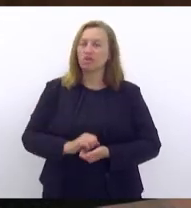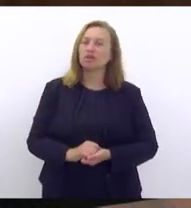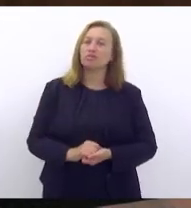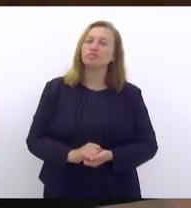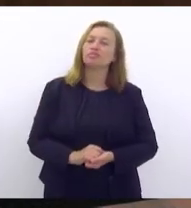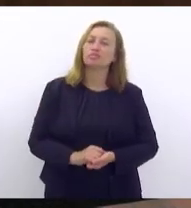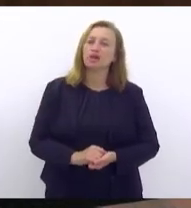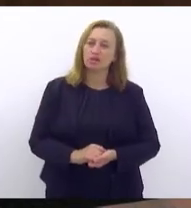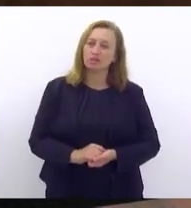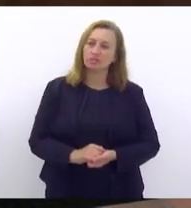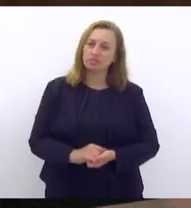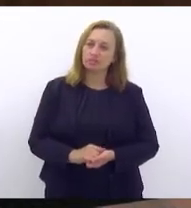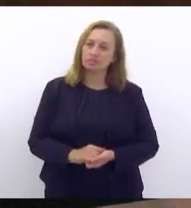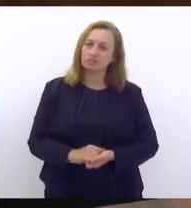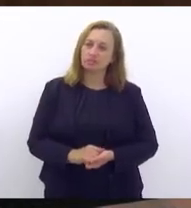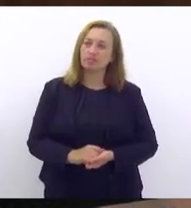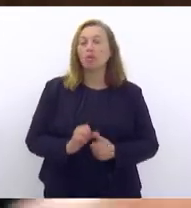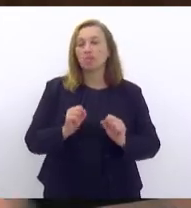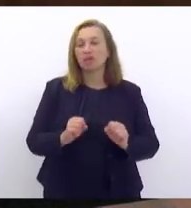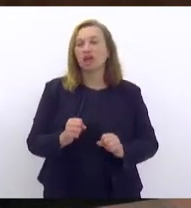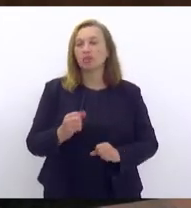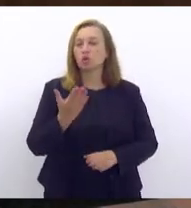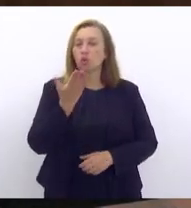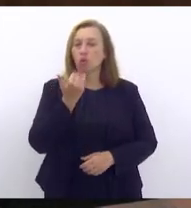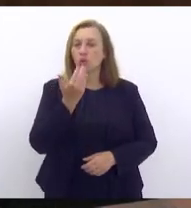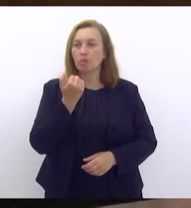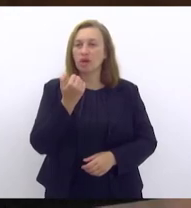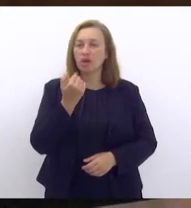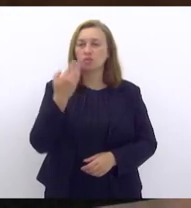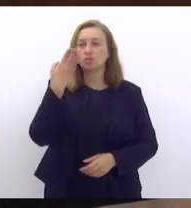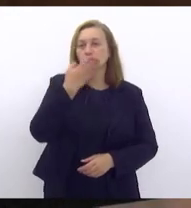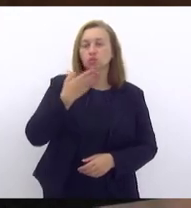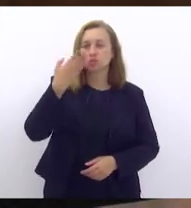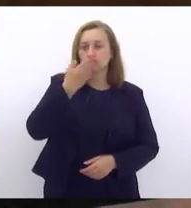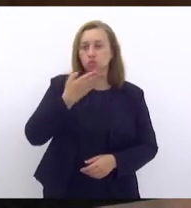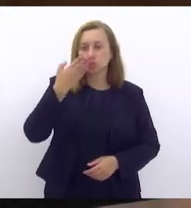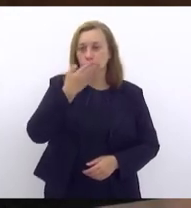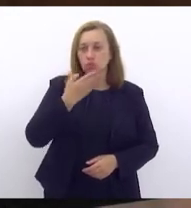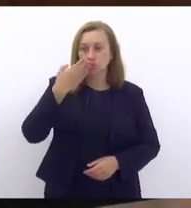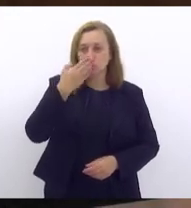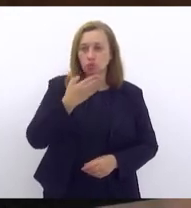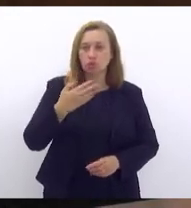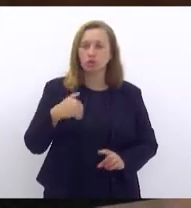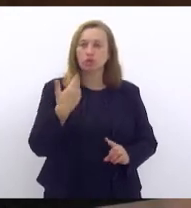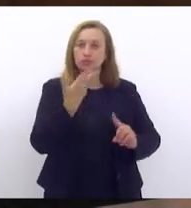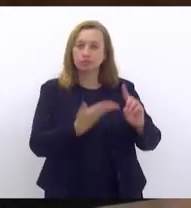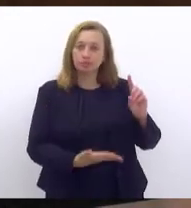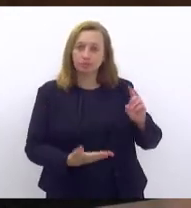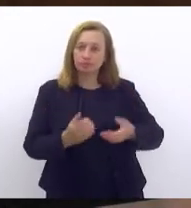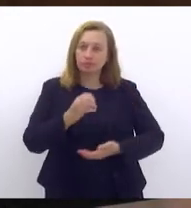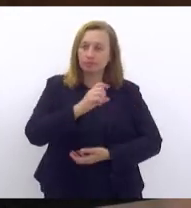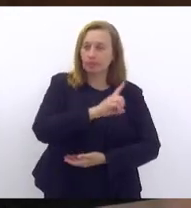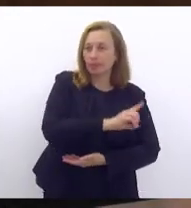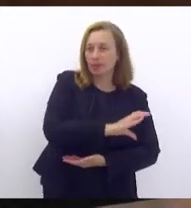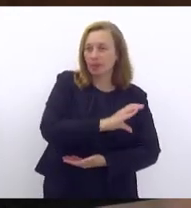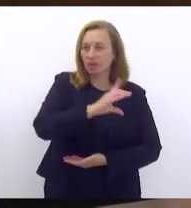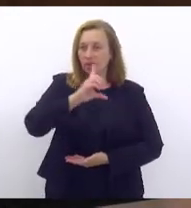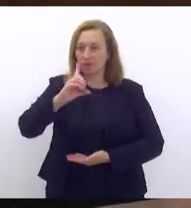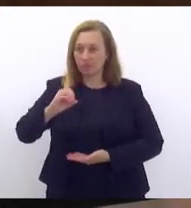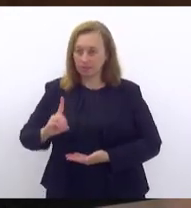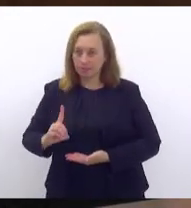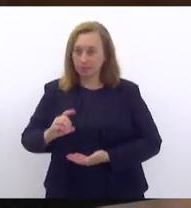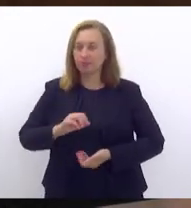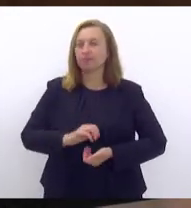onde podemos até comer doces em homenagem a Cosme e Damião e aos Ibejes, né?